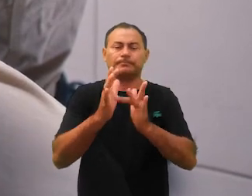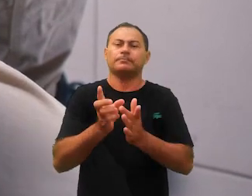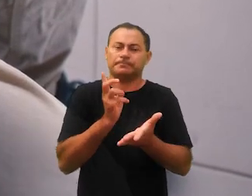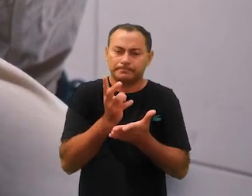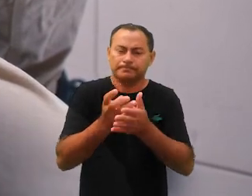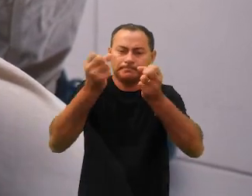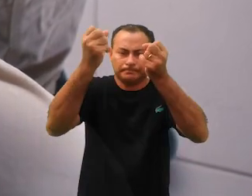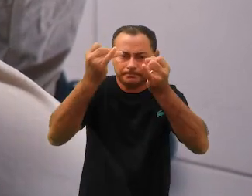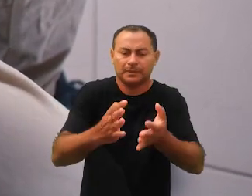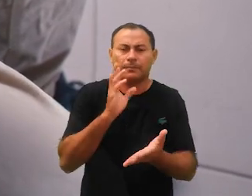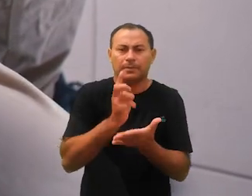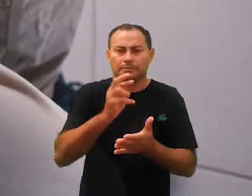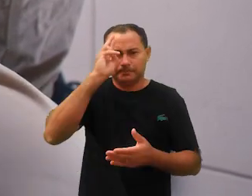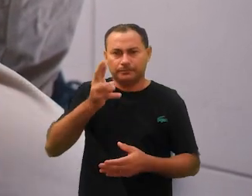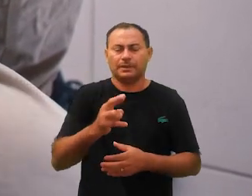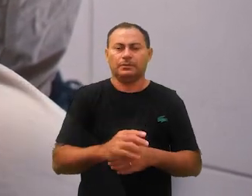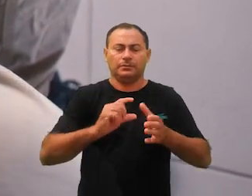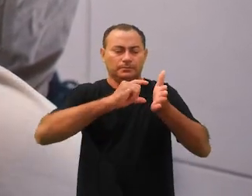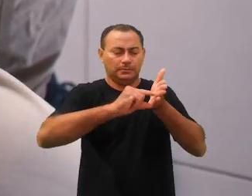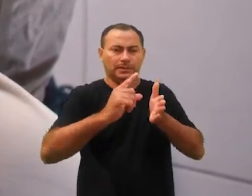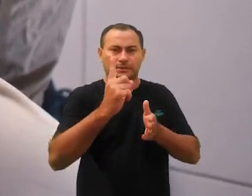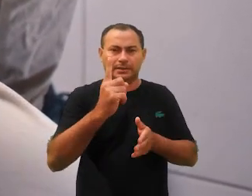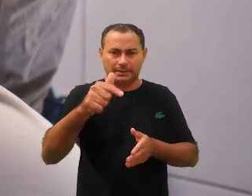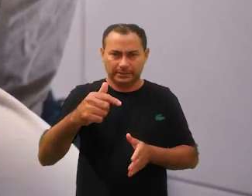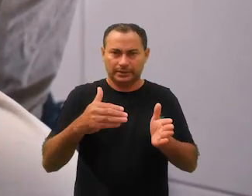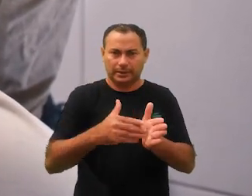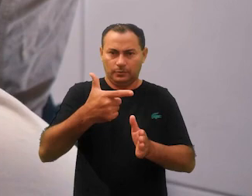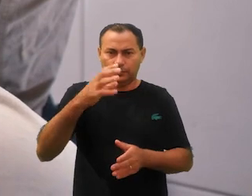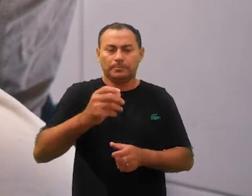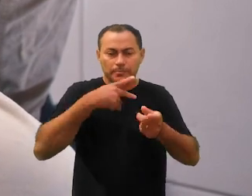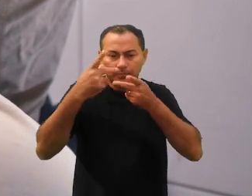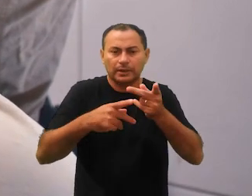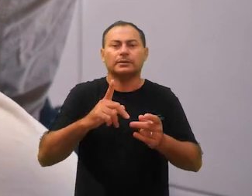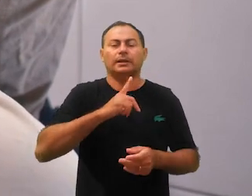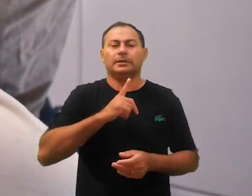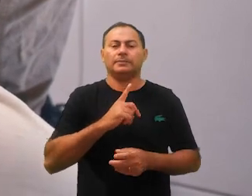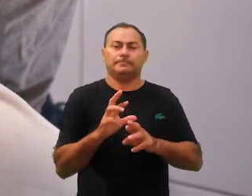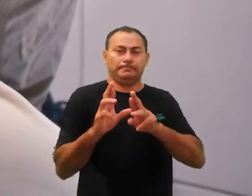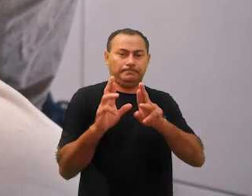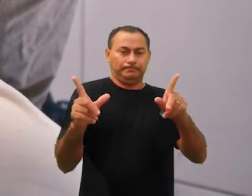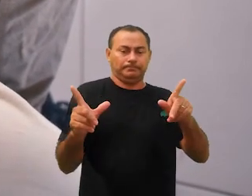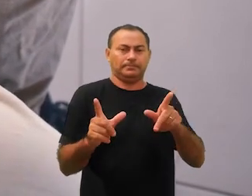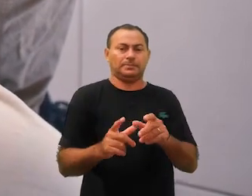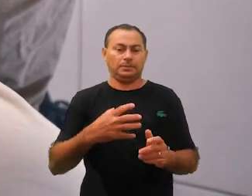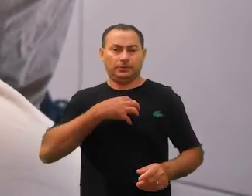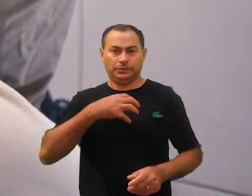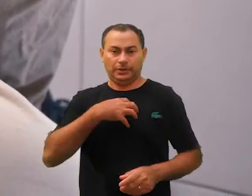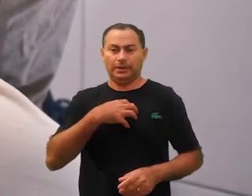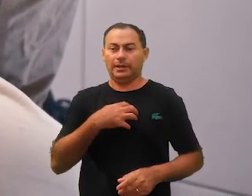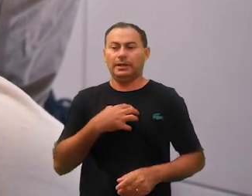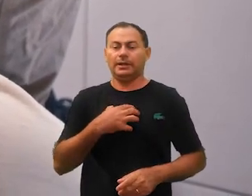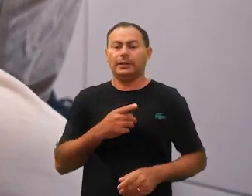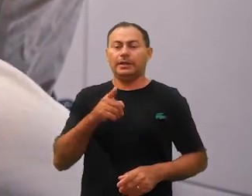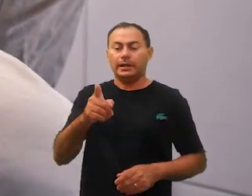Jesus dá continuidade ao mesmo raciocínio dos versículos 17 a 20, quando afirma que existe uma diferença na maneira